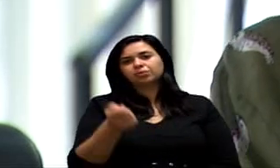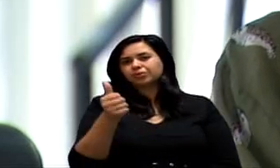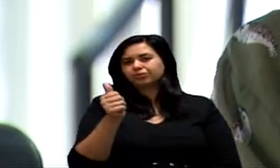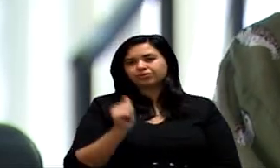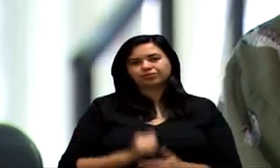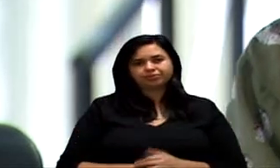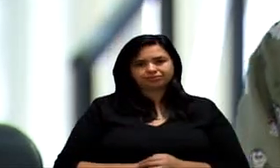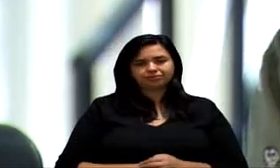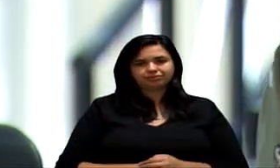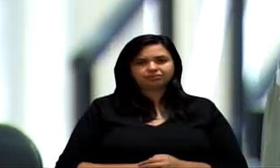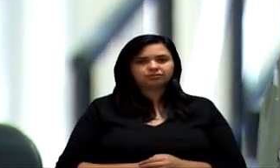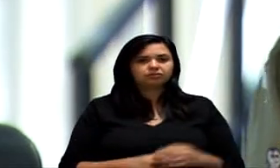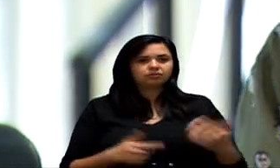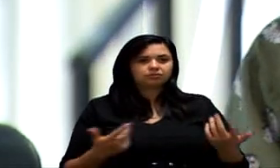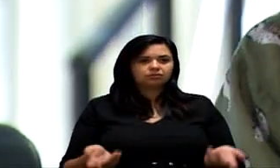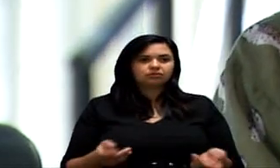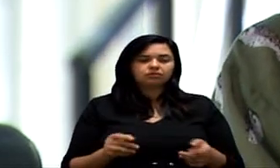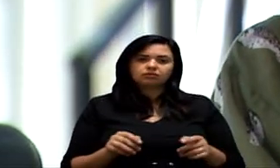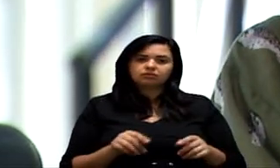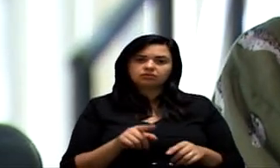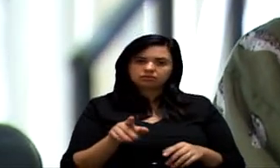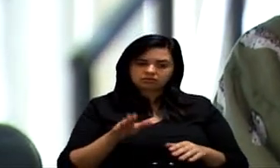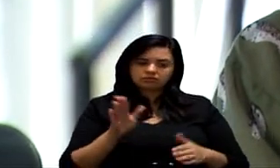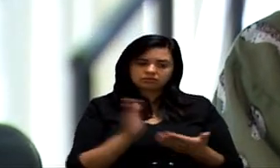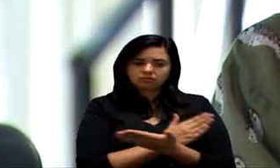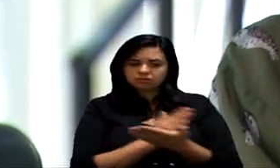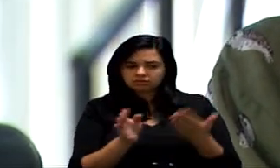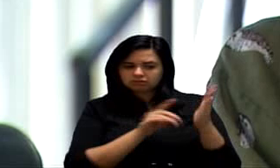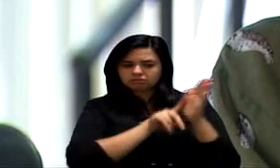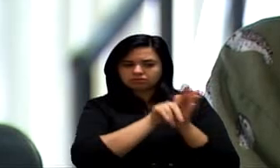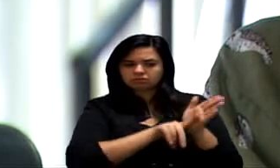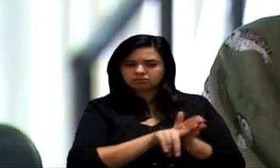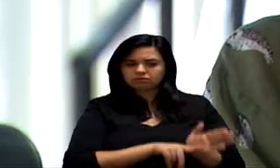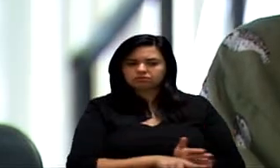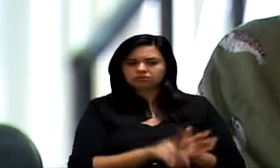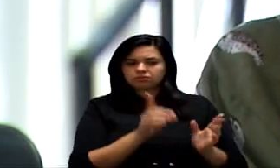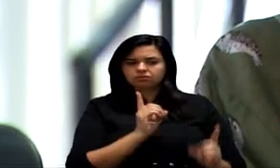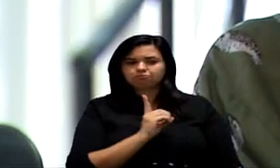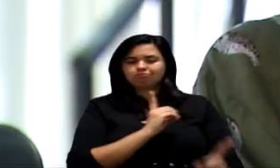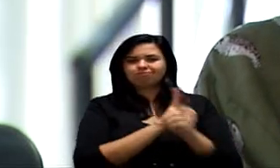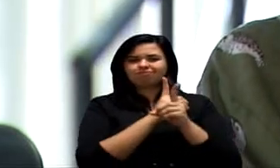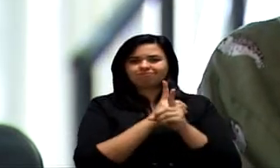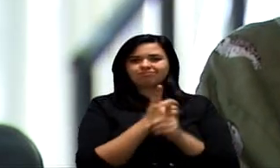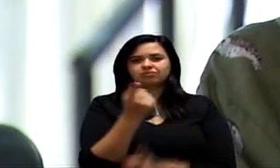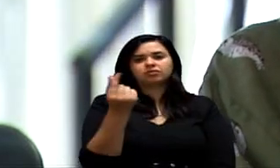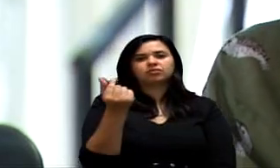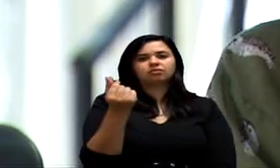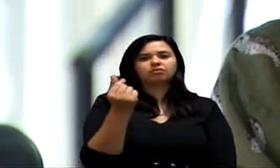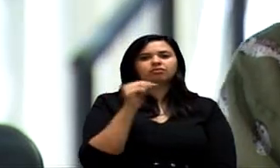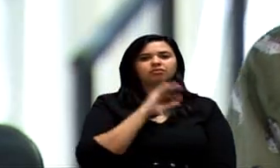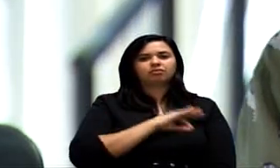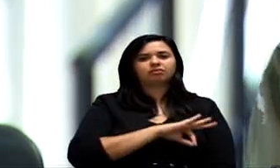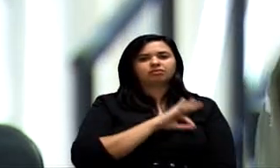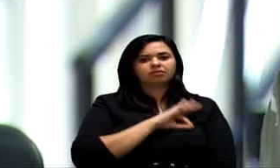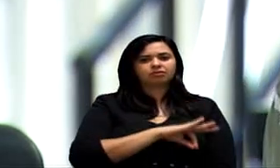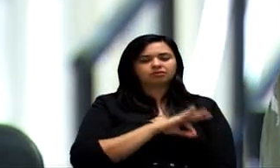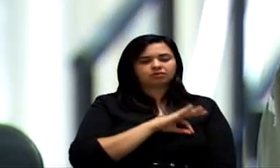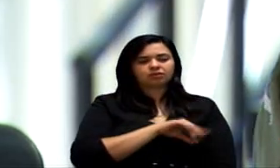técnicos, que são pesquisas que foram organizadas, do baixo salário que é pago aos trabalhadores quando